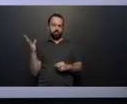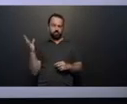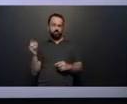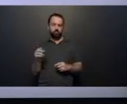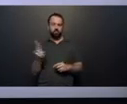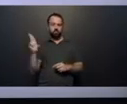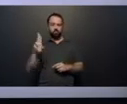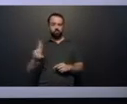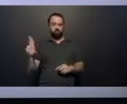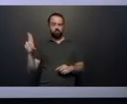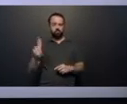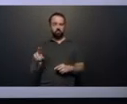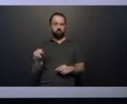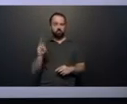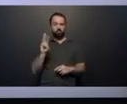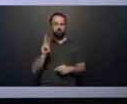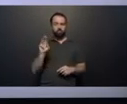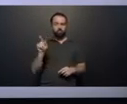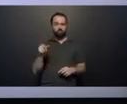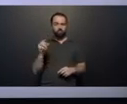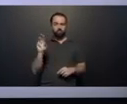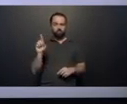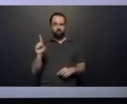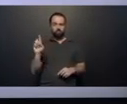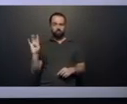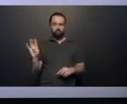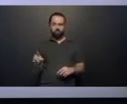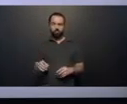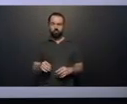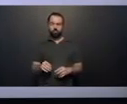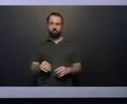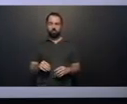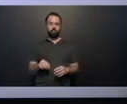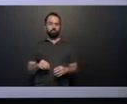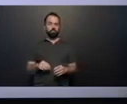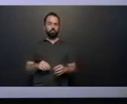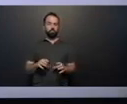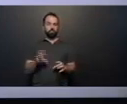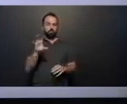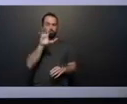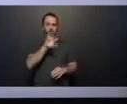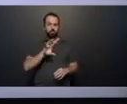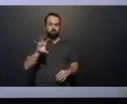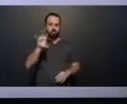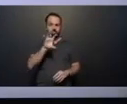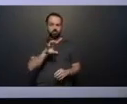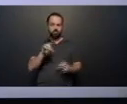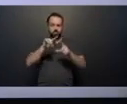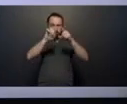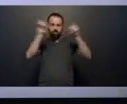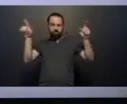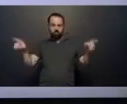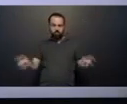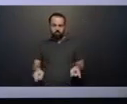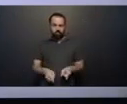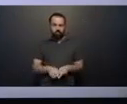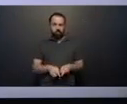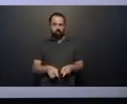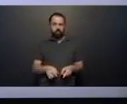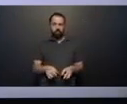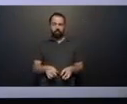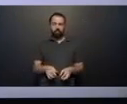3,14. Área do círculo. Para a gente calcular a área, né, que é a medida